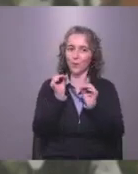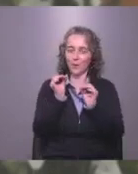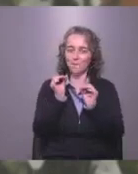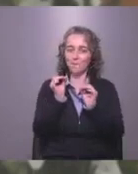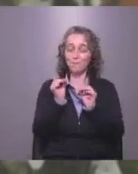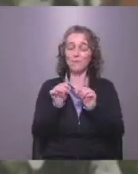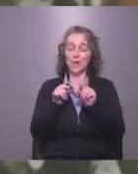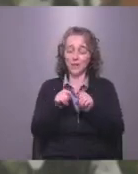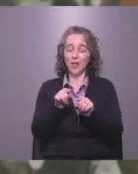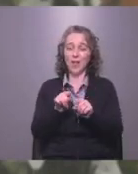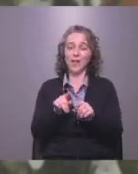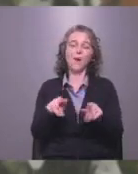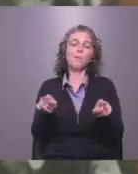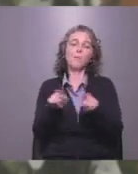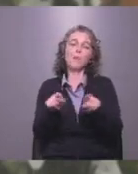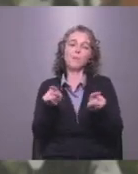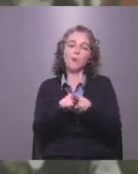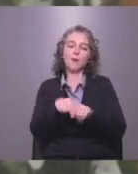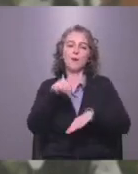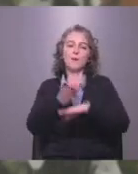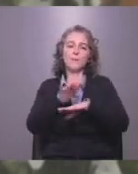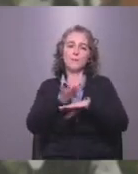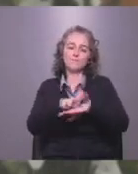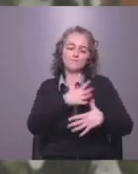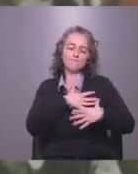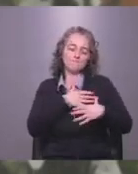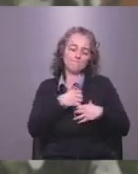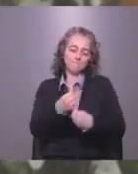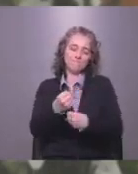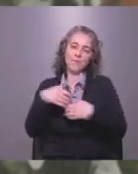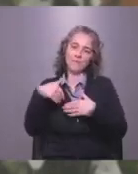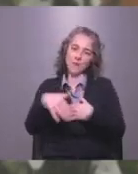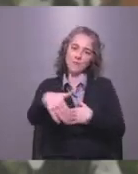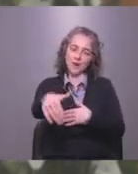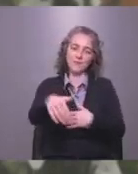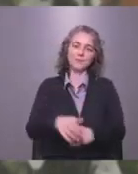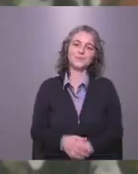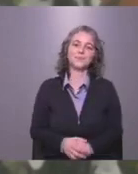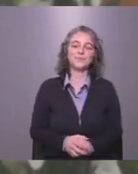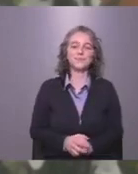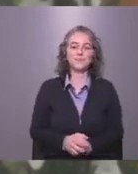converter-se-á em desconto dos teus pecados.